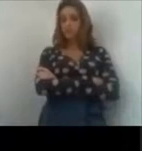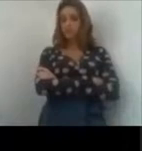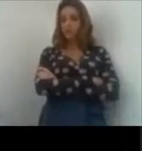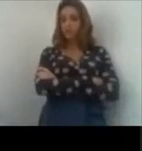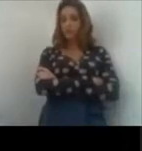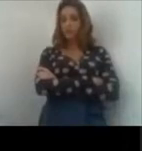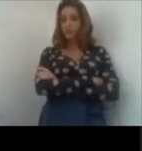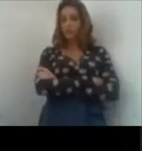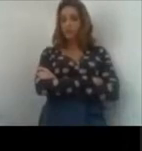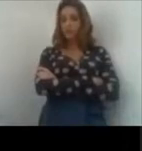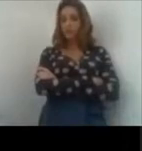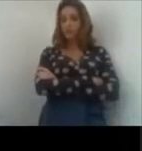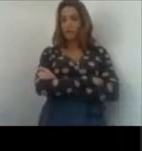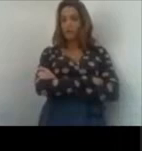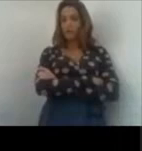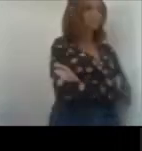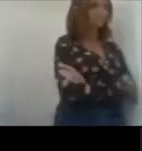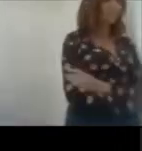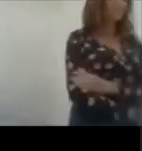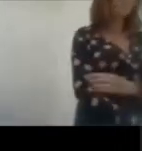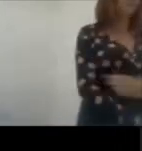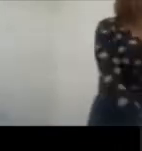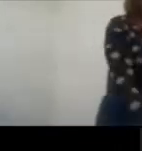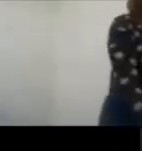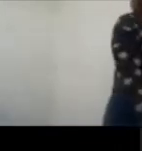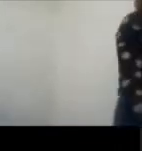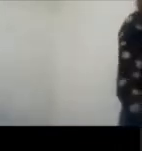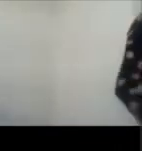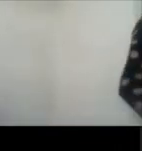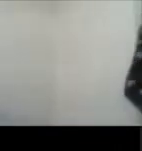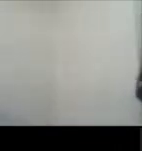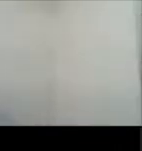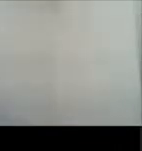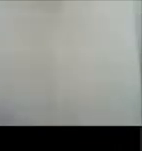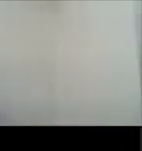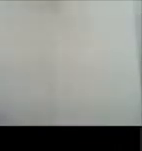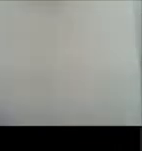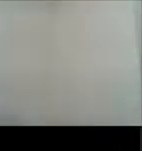receba mais frequentemente, mais precocemente. Eu falo